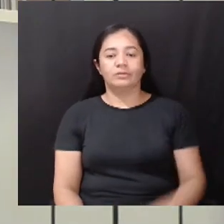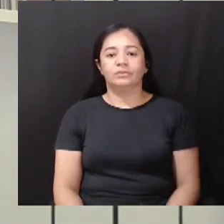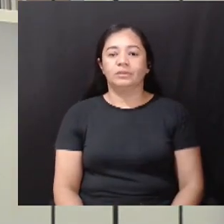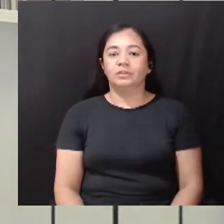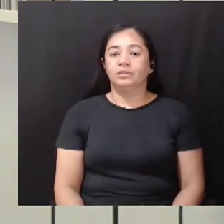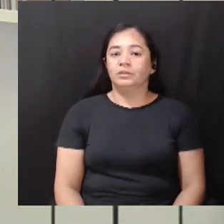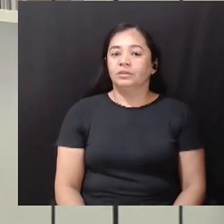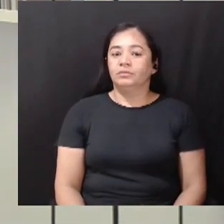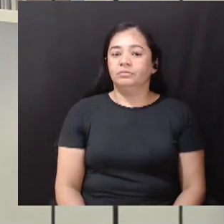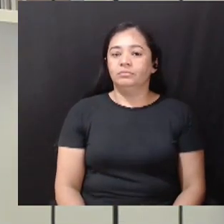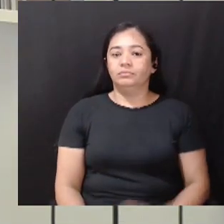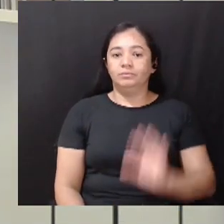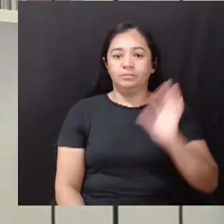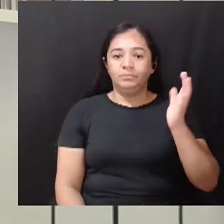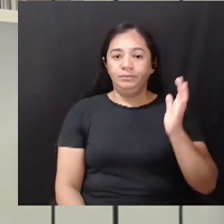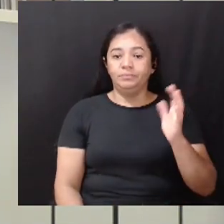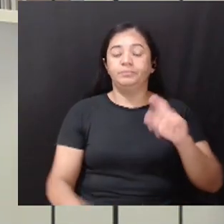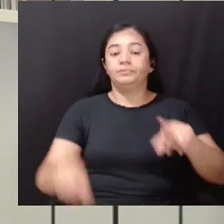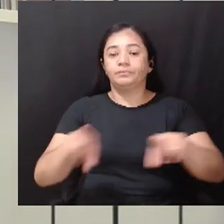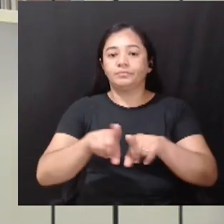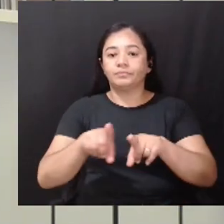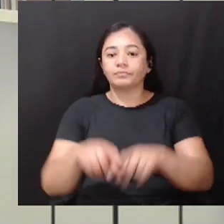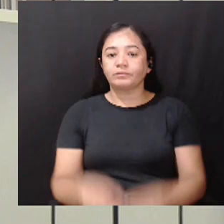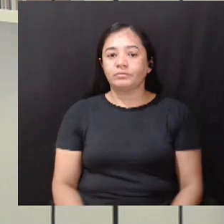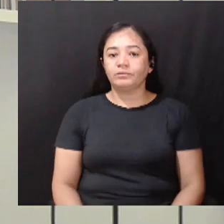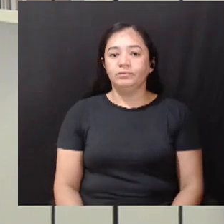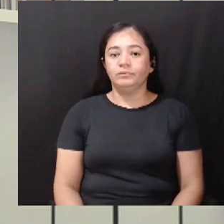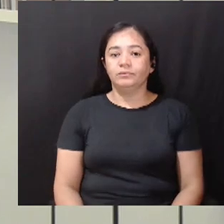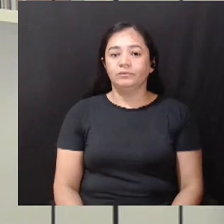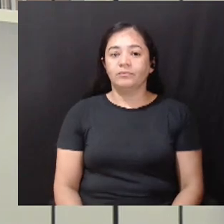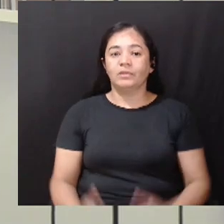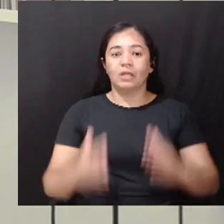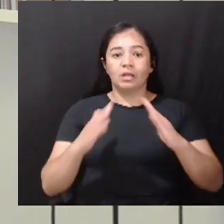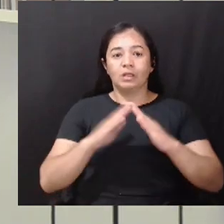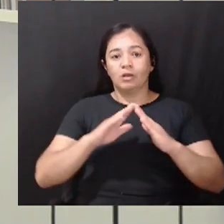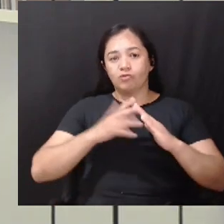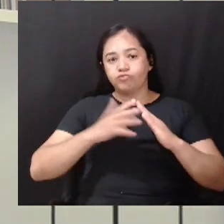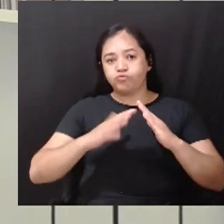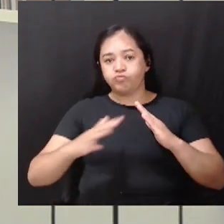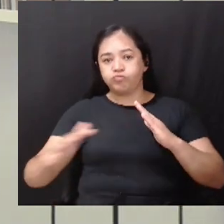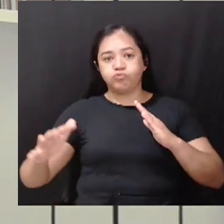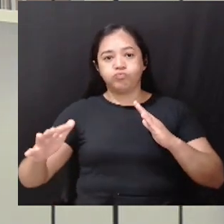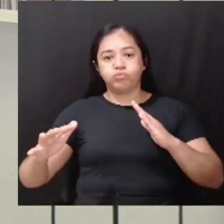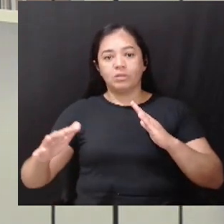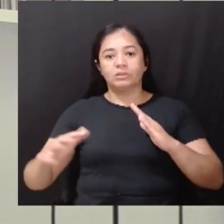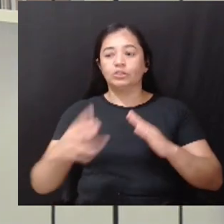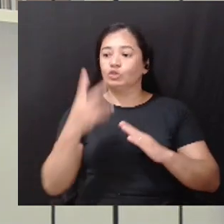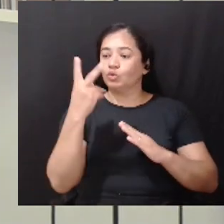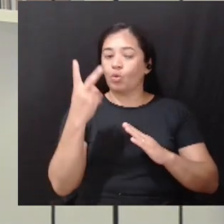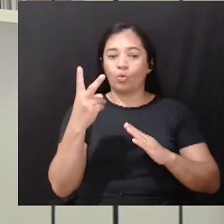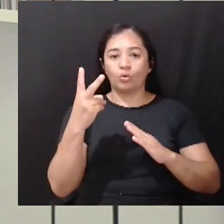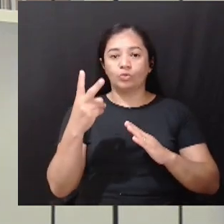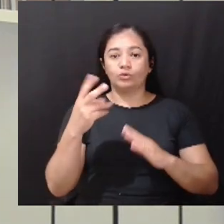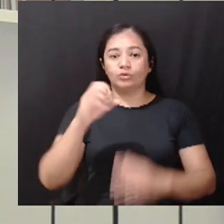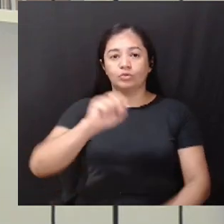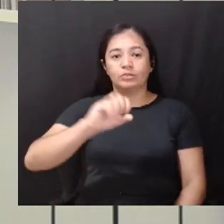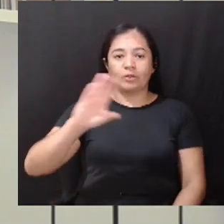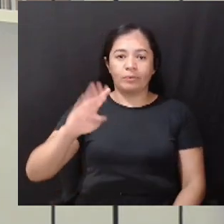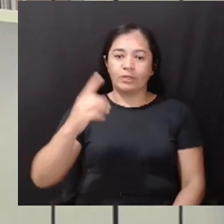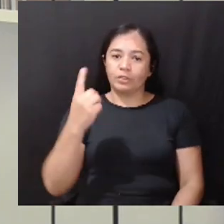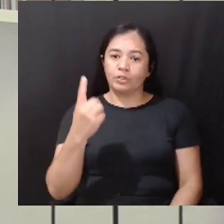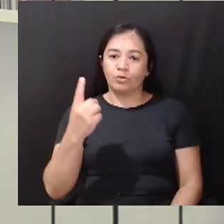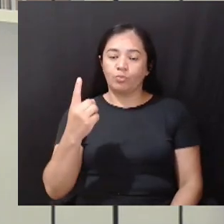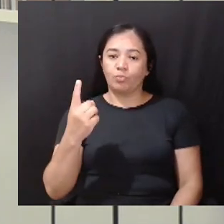Houve registro também de 3 destelhamentos em imóveis, 2 no São Bento e 1 no